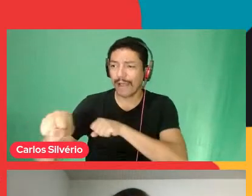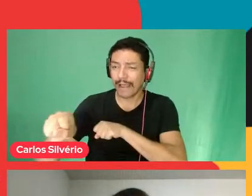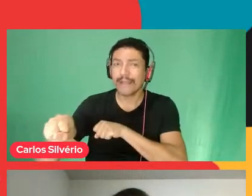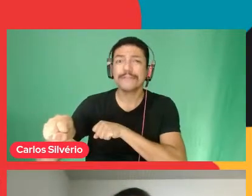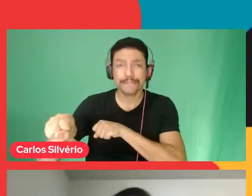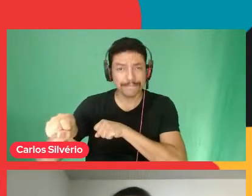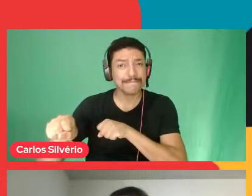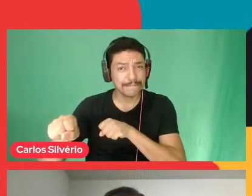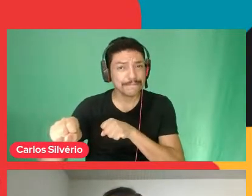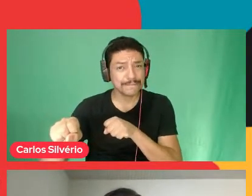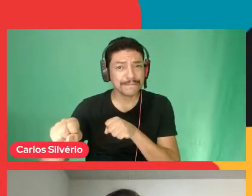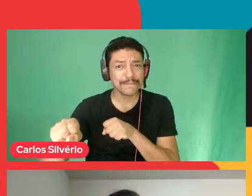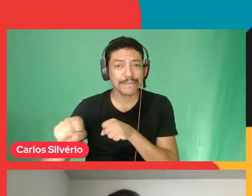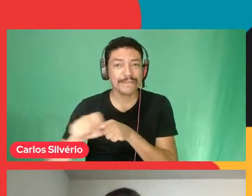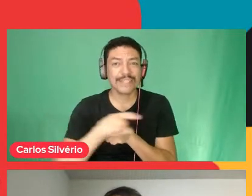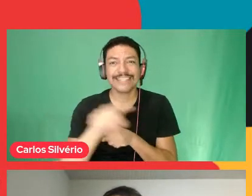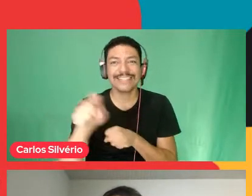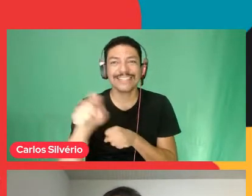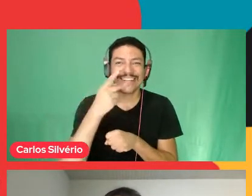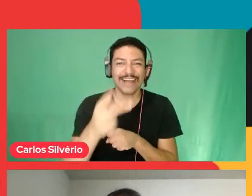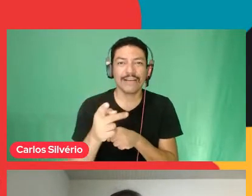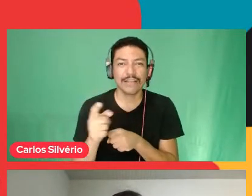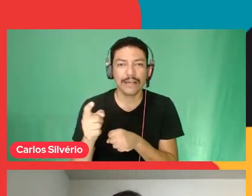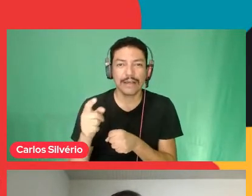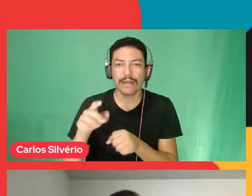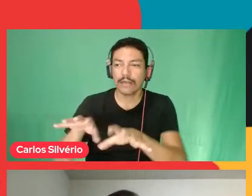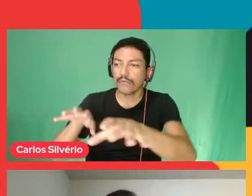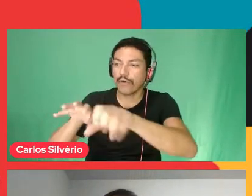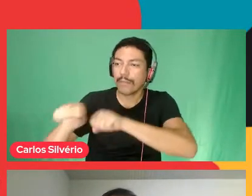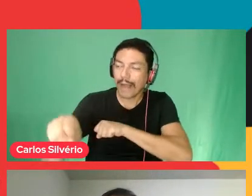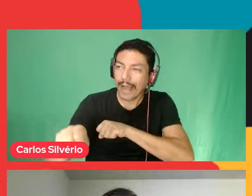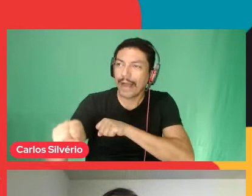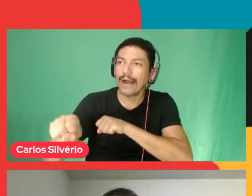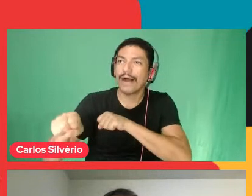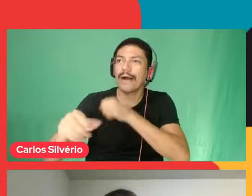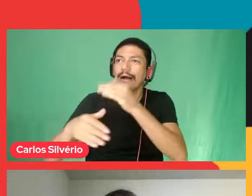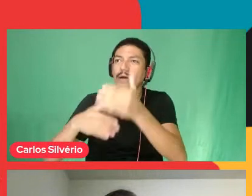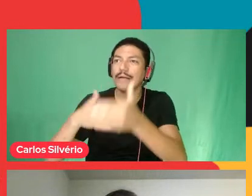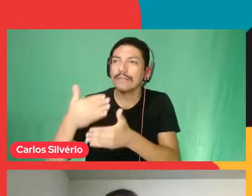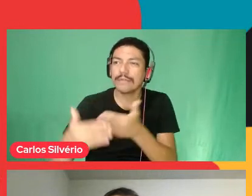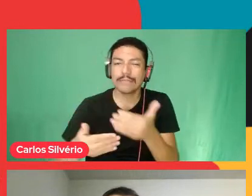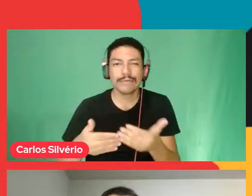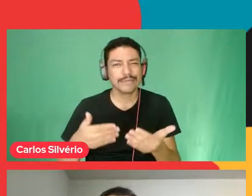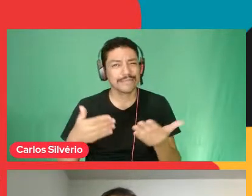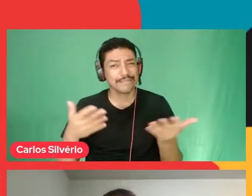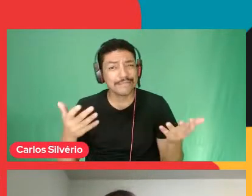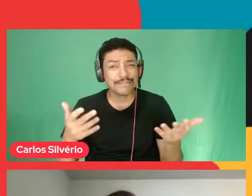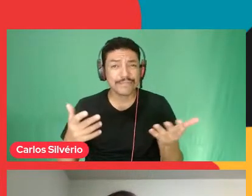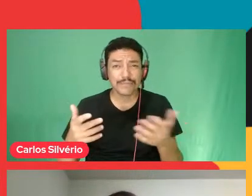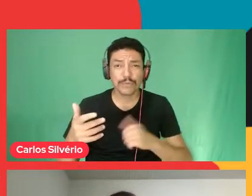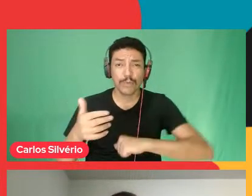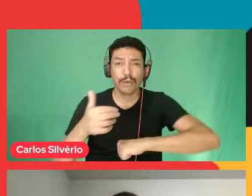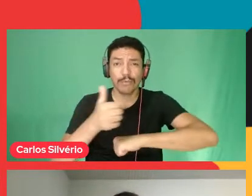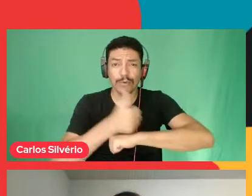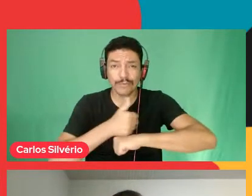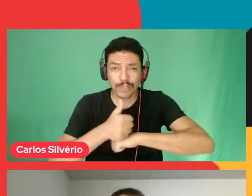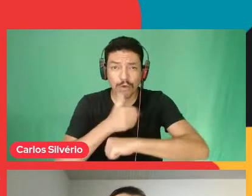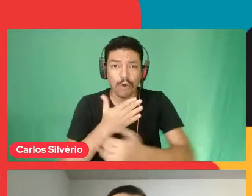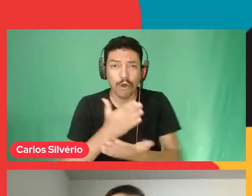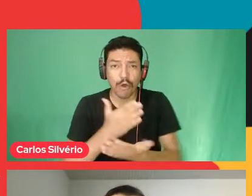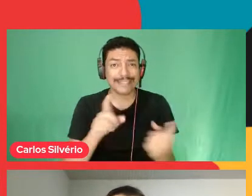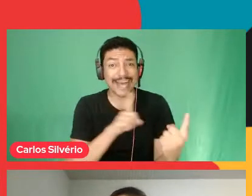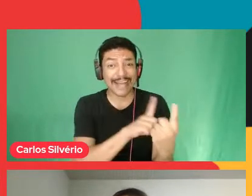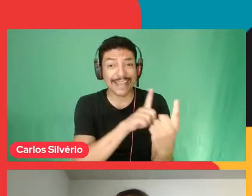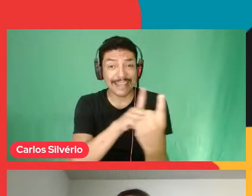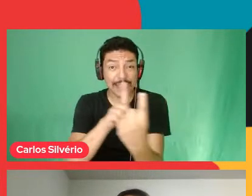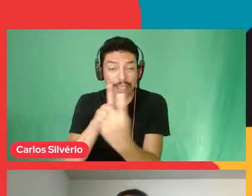aquela coisa que vocês falaram, você começa a formar, aí você vira uma profissional liberal, você chega